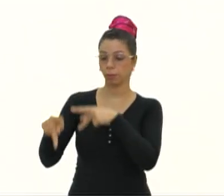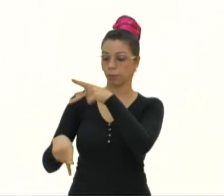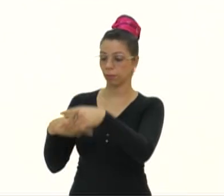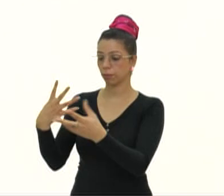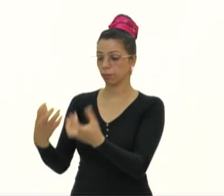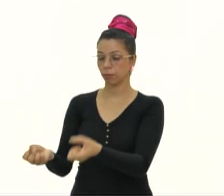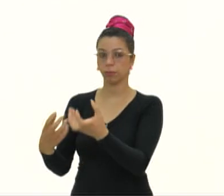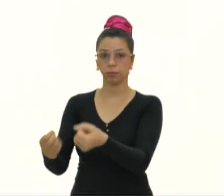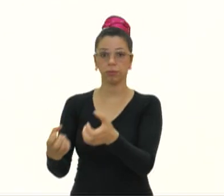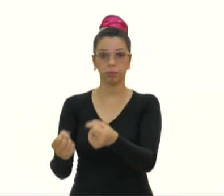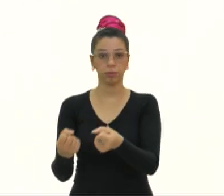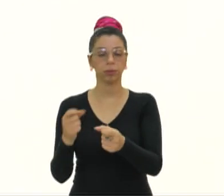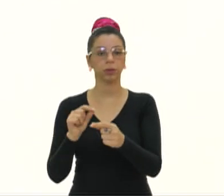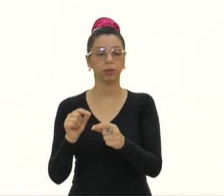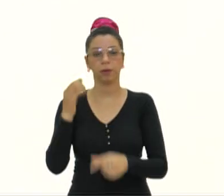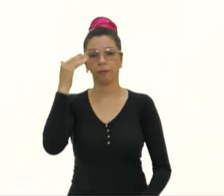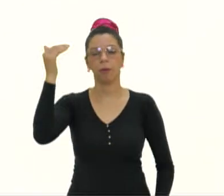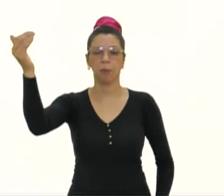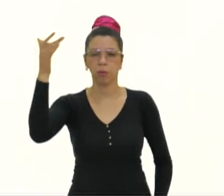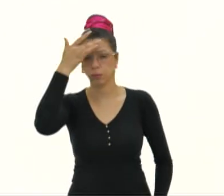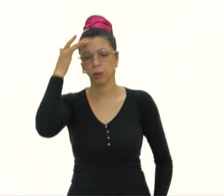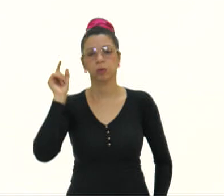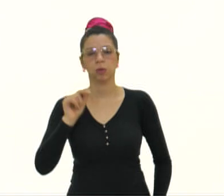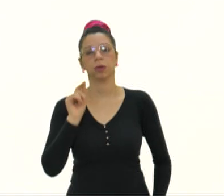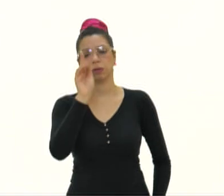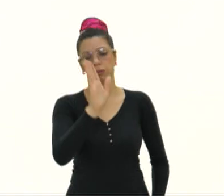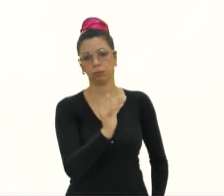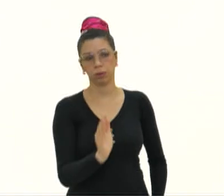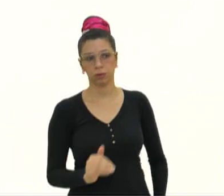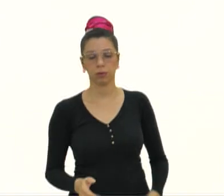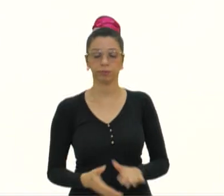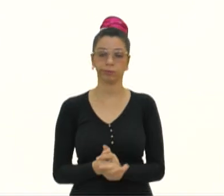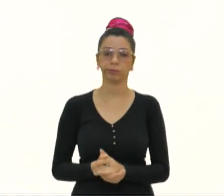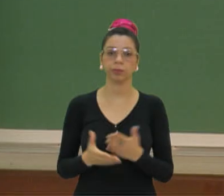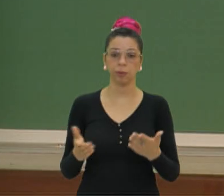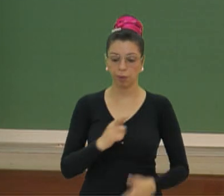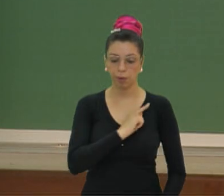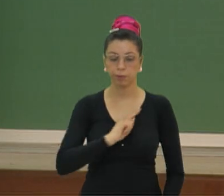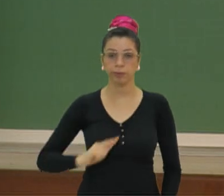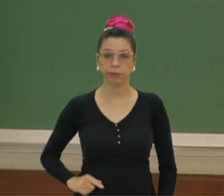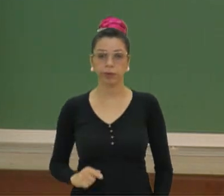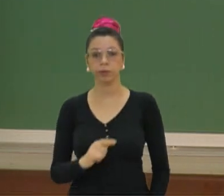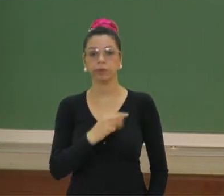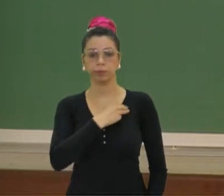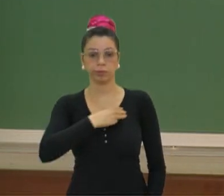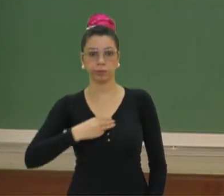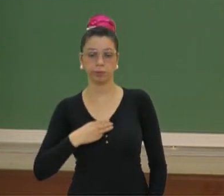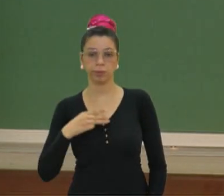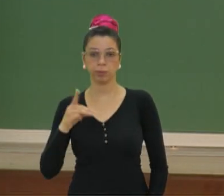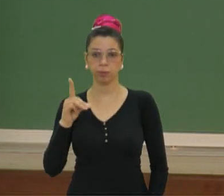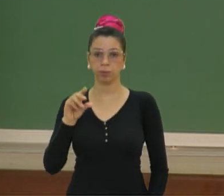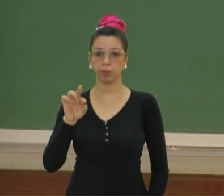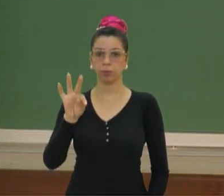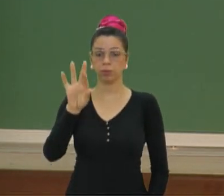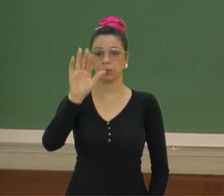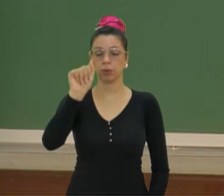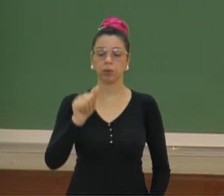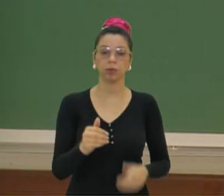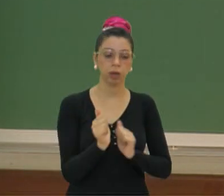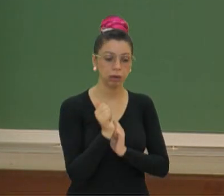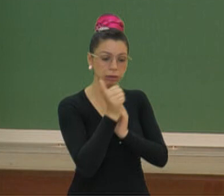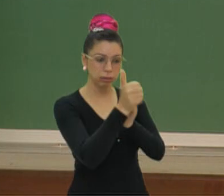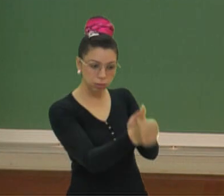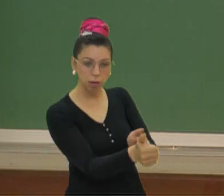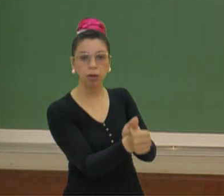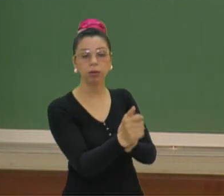Brasil. Bom, o governo Dutra. Então, veja o seguinte, o governo Dutra segue a ditadura